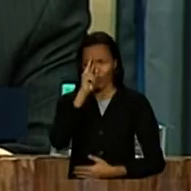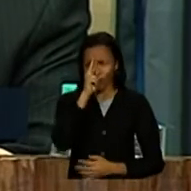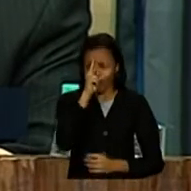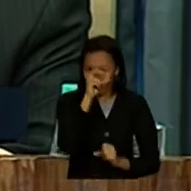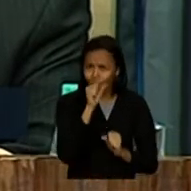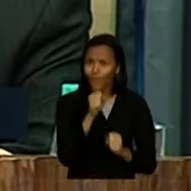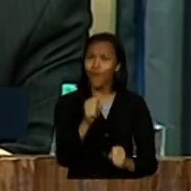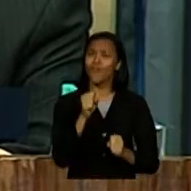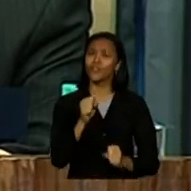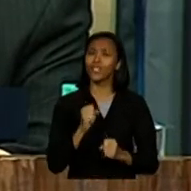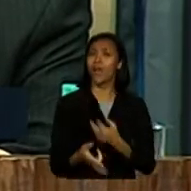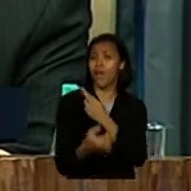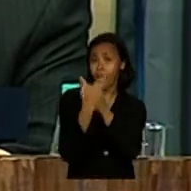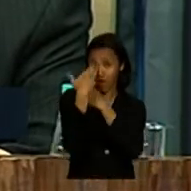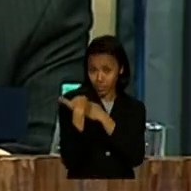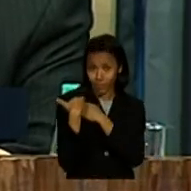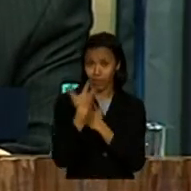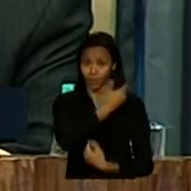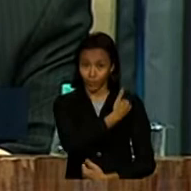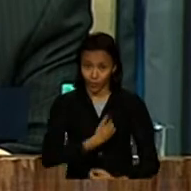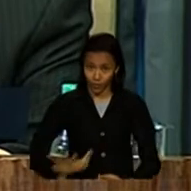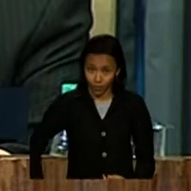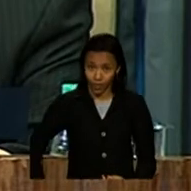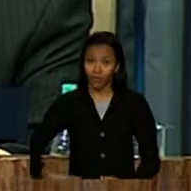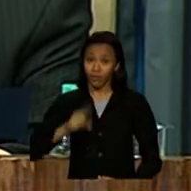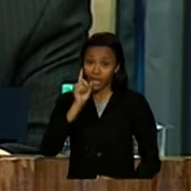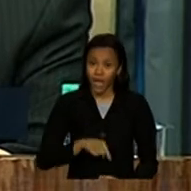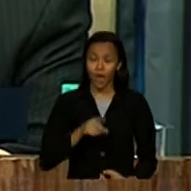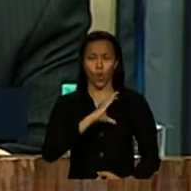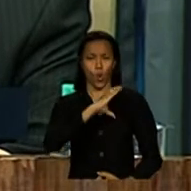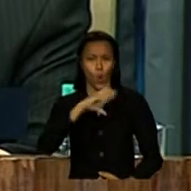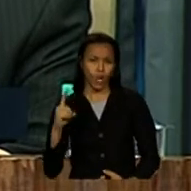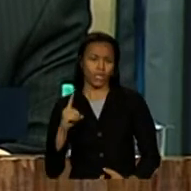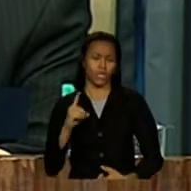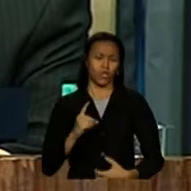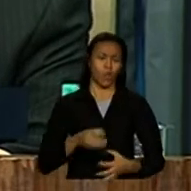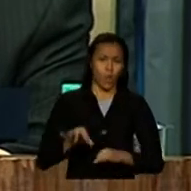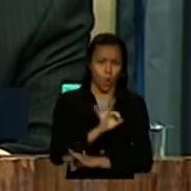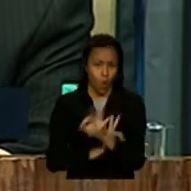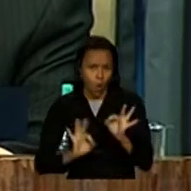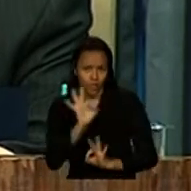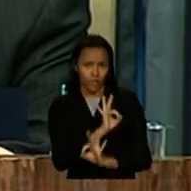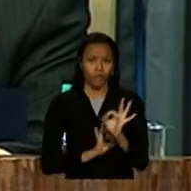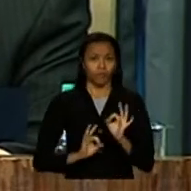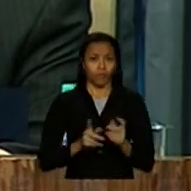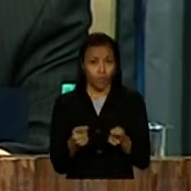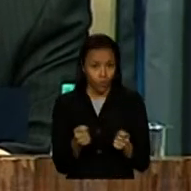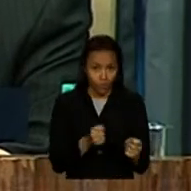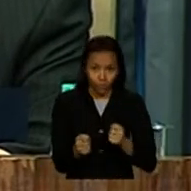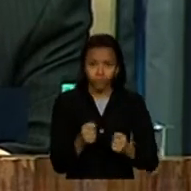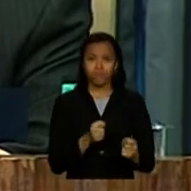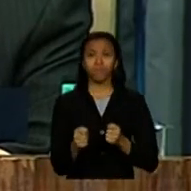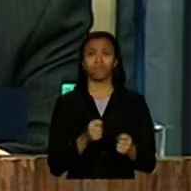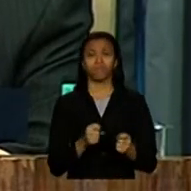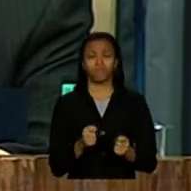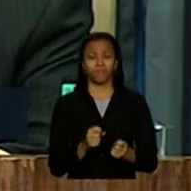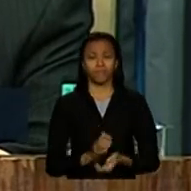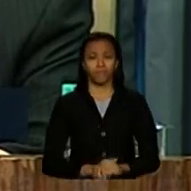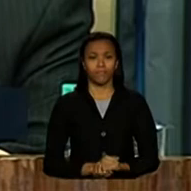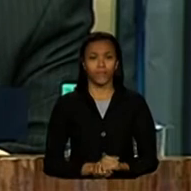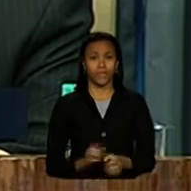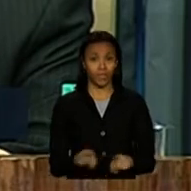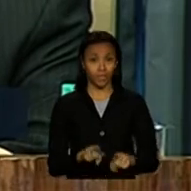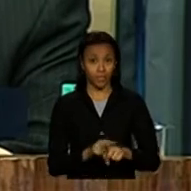do estado como indutor como coordenador como regulamentador como